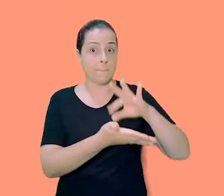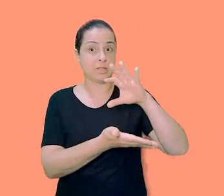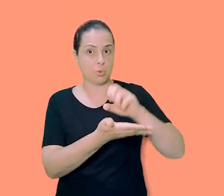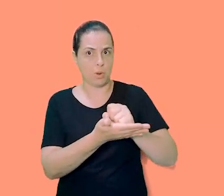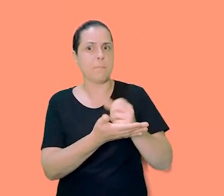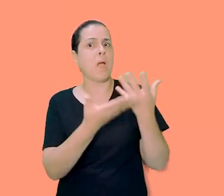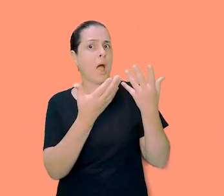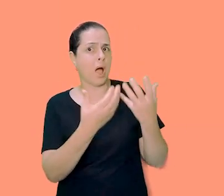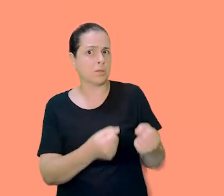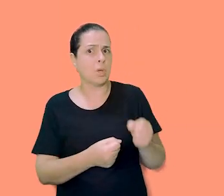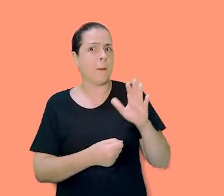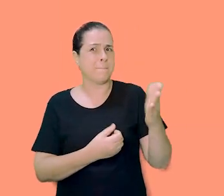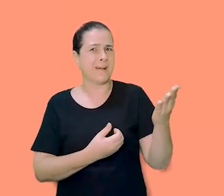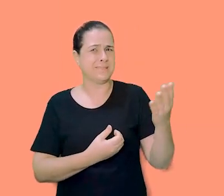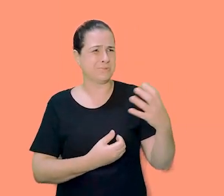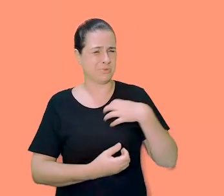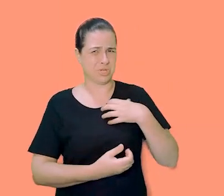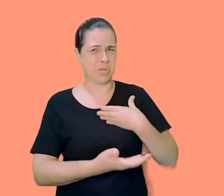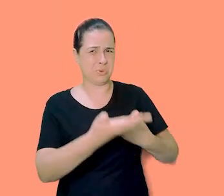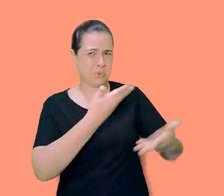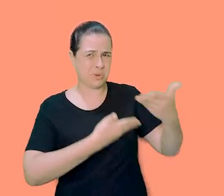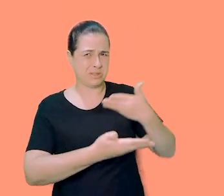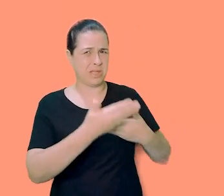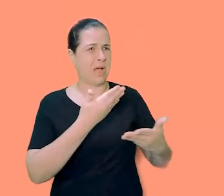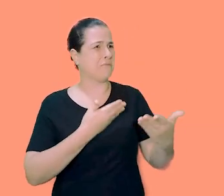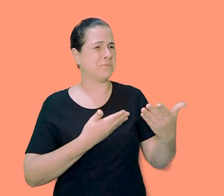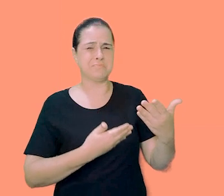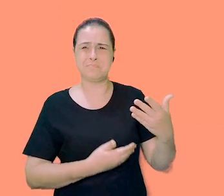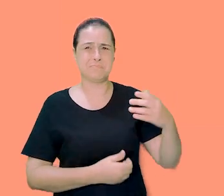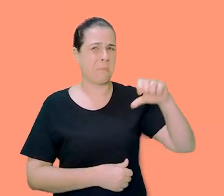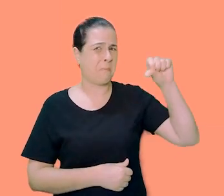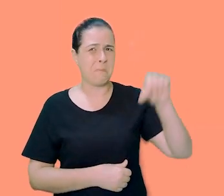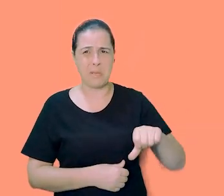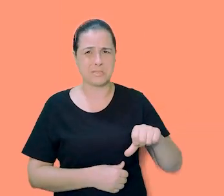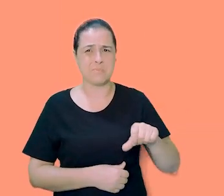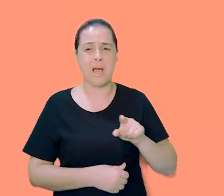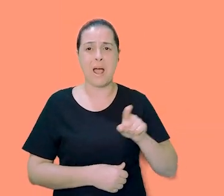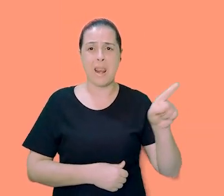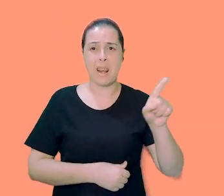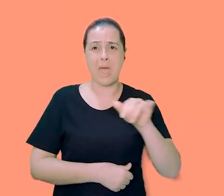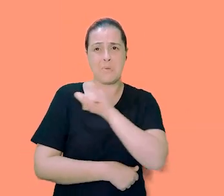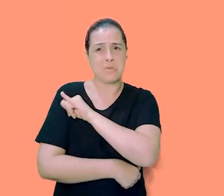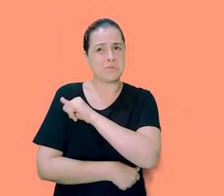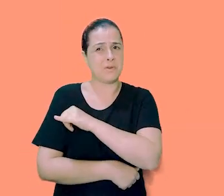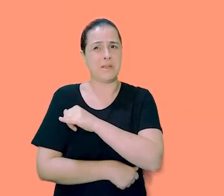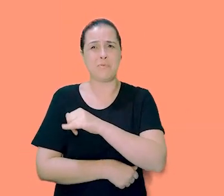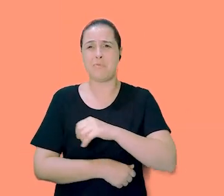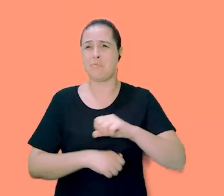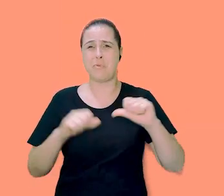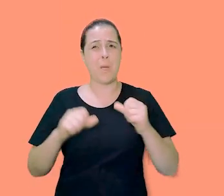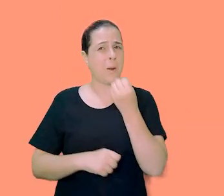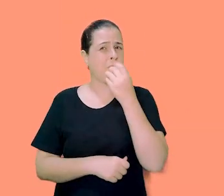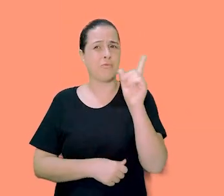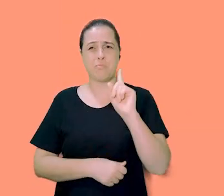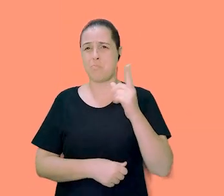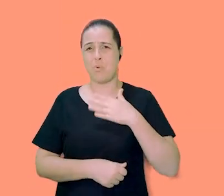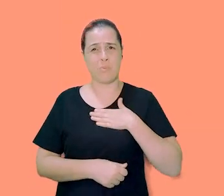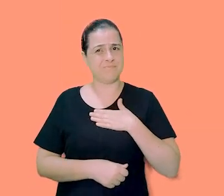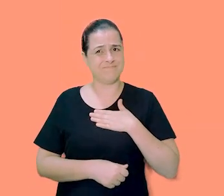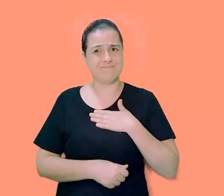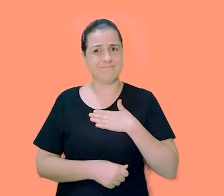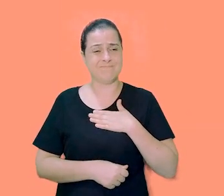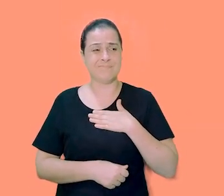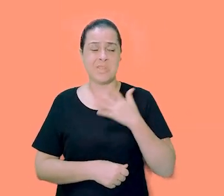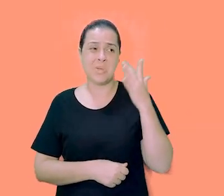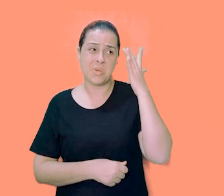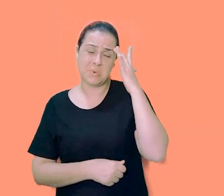matrícula, só que eles me tratavam pessimamente na escola, péssimo. E olha, eu te falo, o Rio de Janeiro não foi uma experiência boa para mim. Eu não sei se